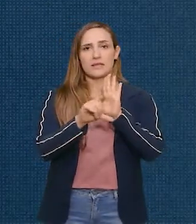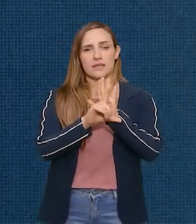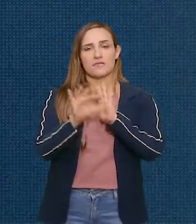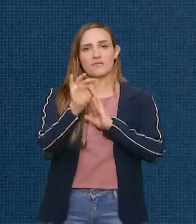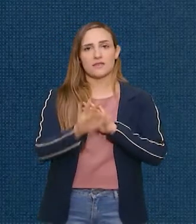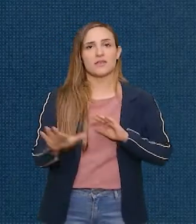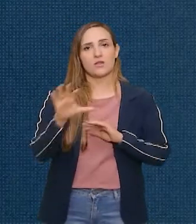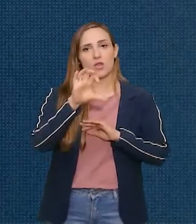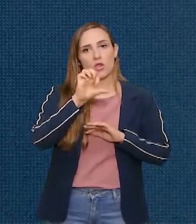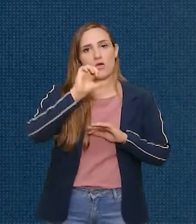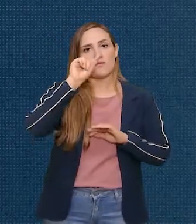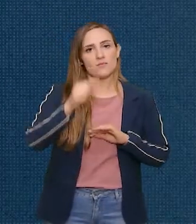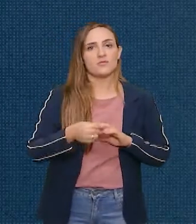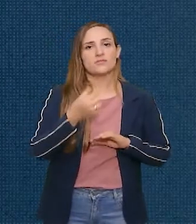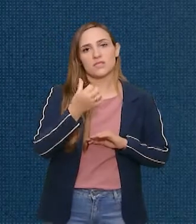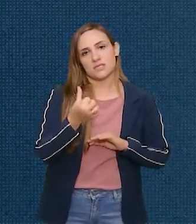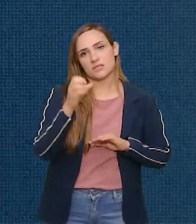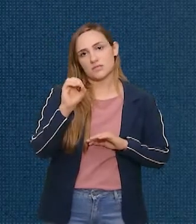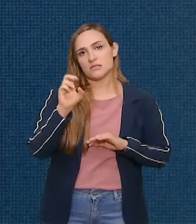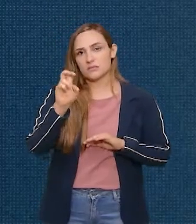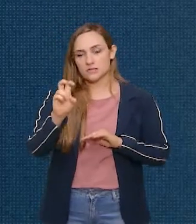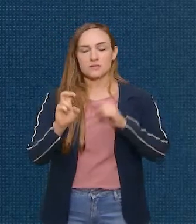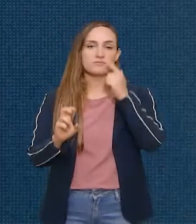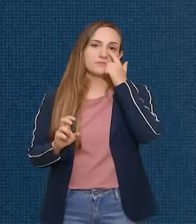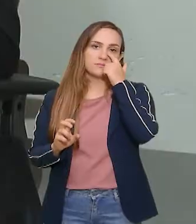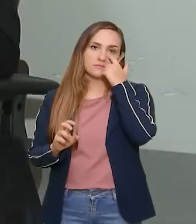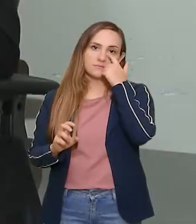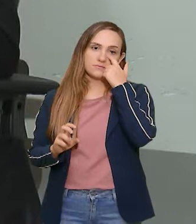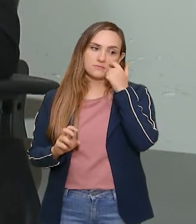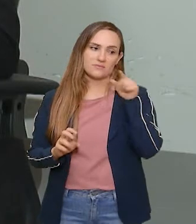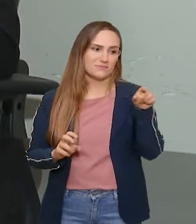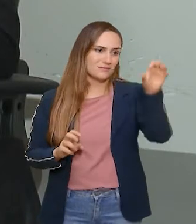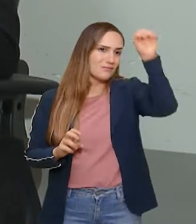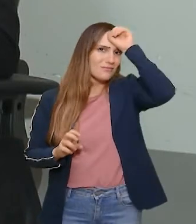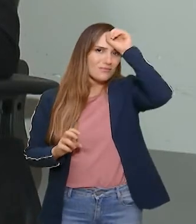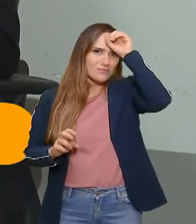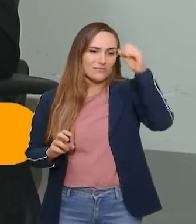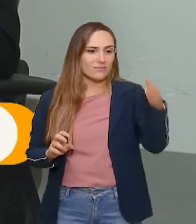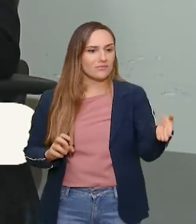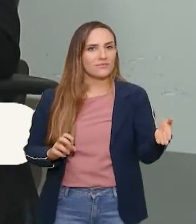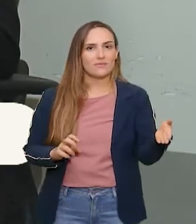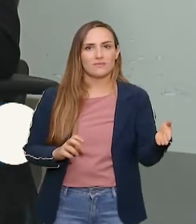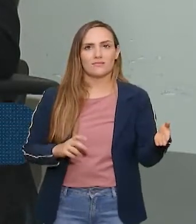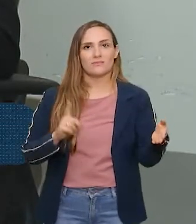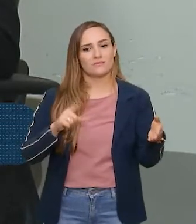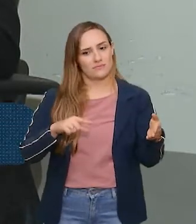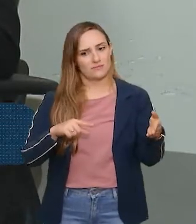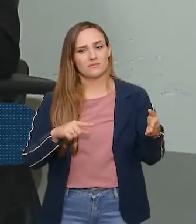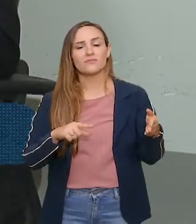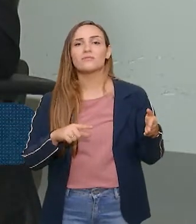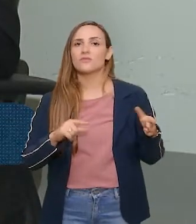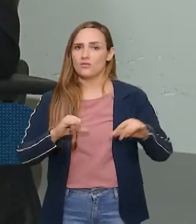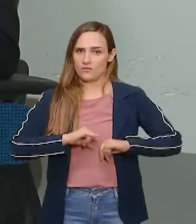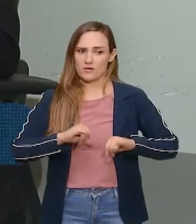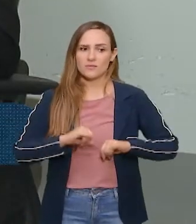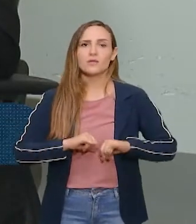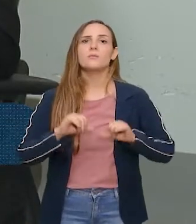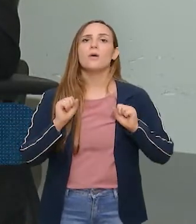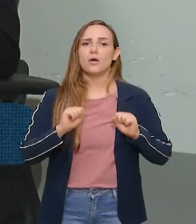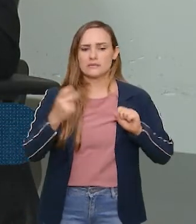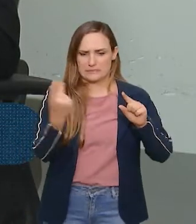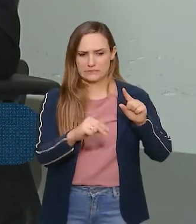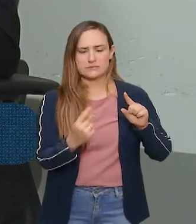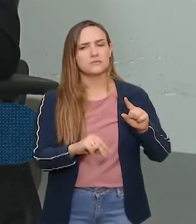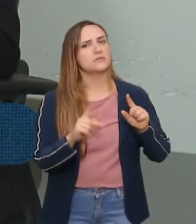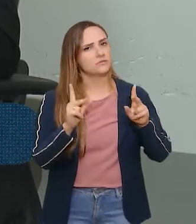crime previsto pela Lei Federal 9.605. Você abandonar um inocente, um indefeso, nas